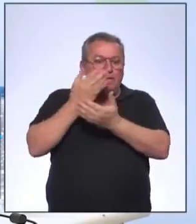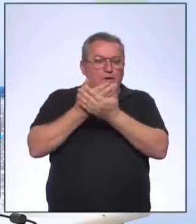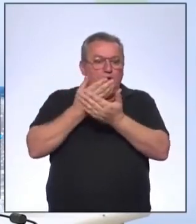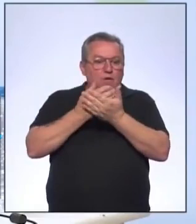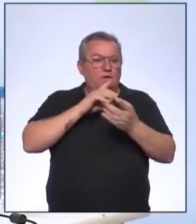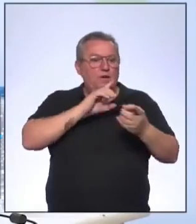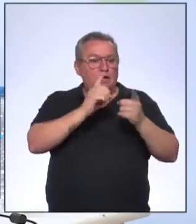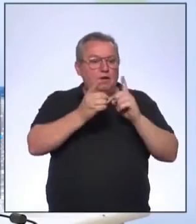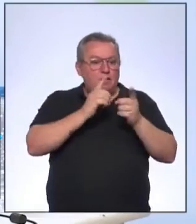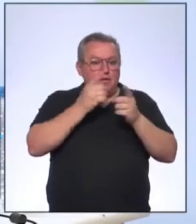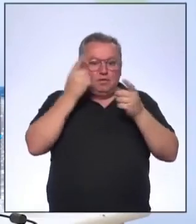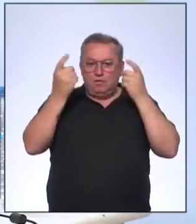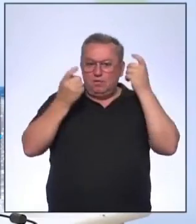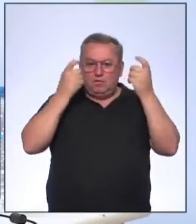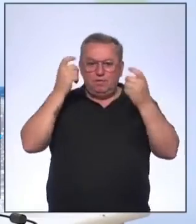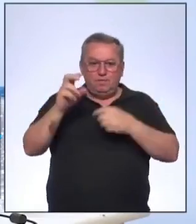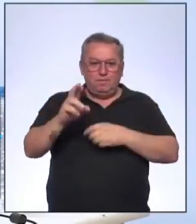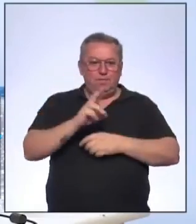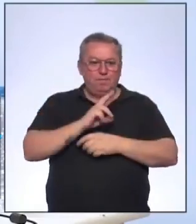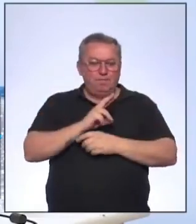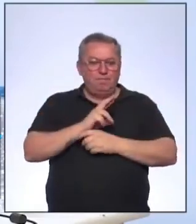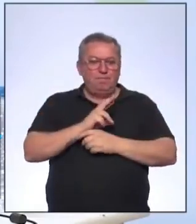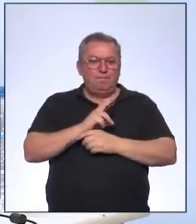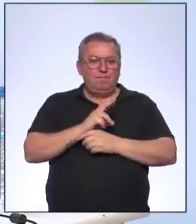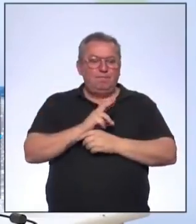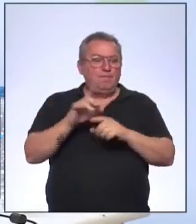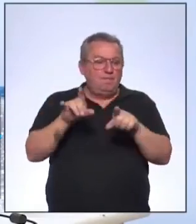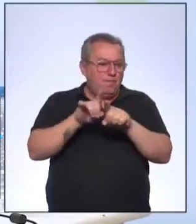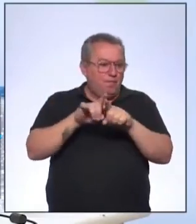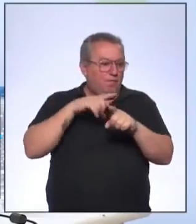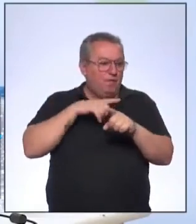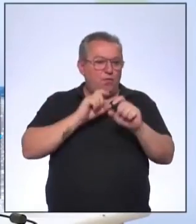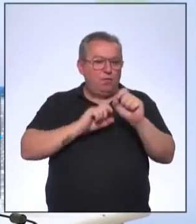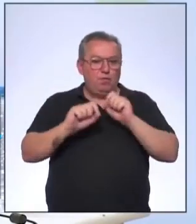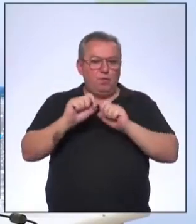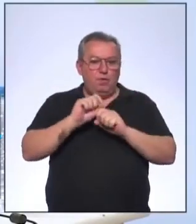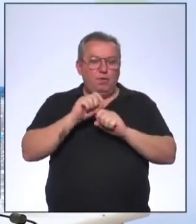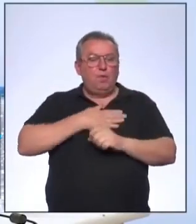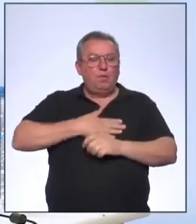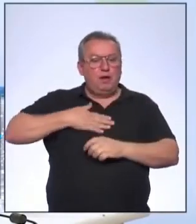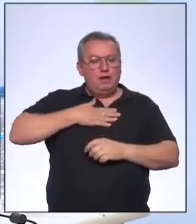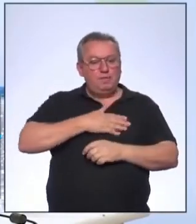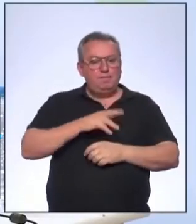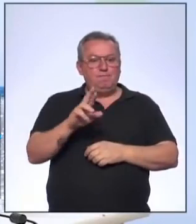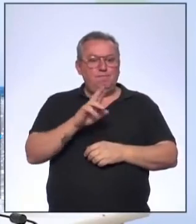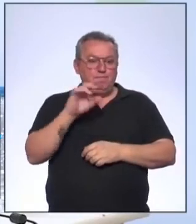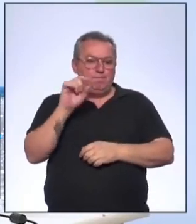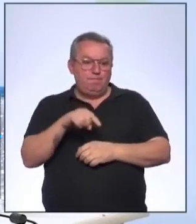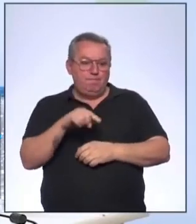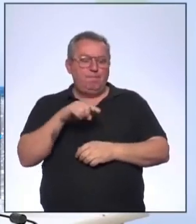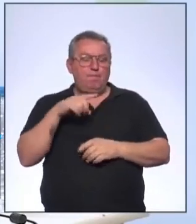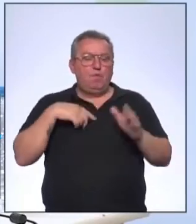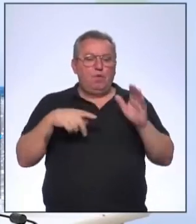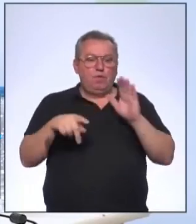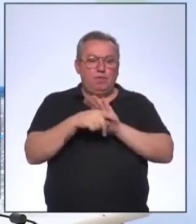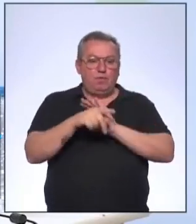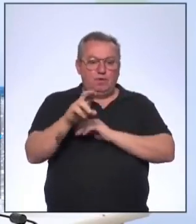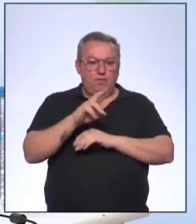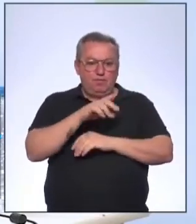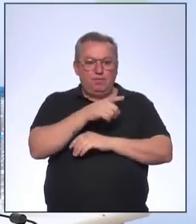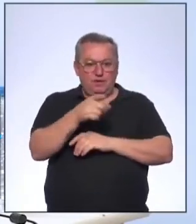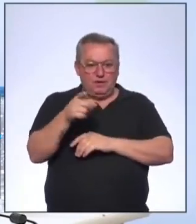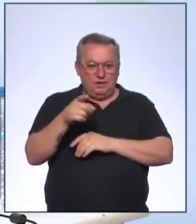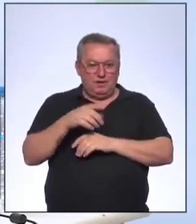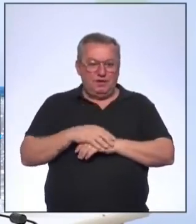dinâmica. Então se preocupem em responder as perguntas, e aí nós teremos o prazer de responder aqui com as próprias respostas de